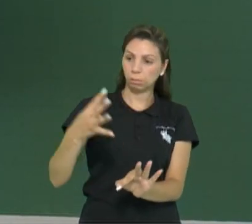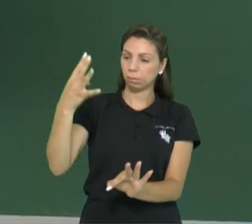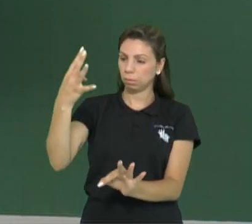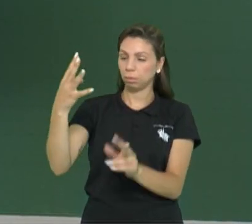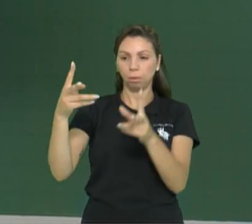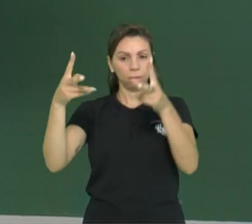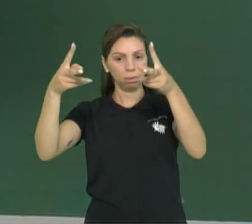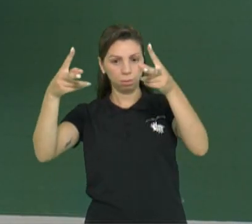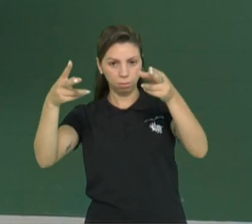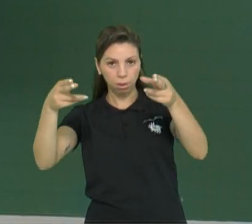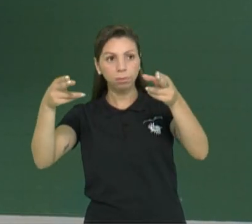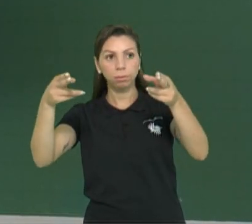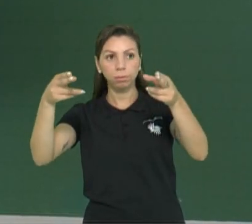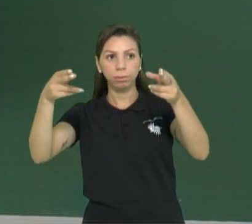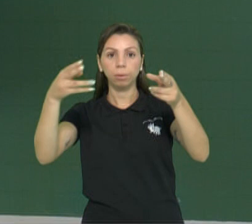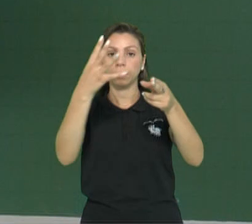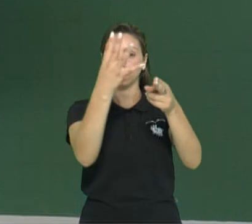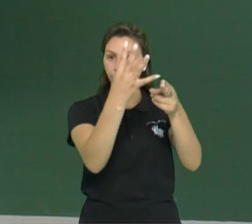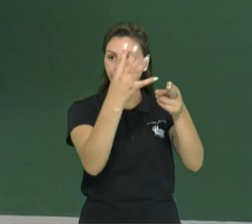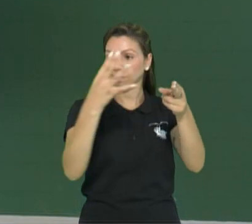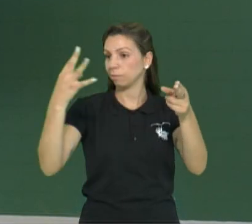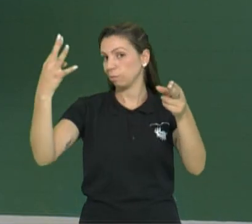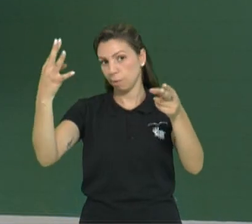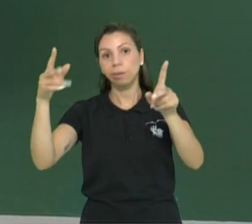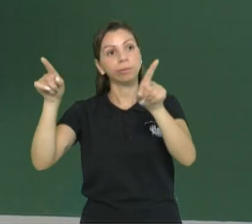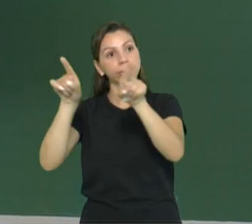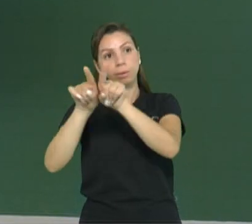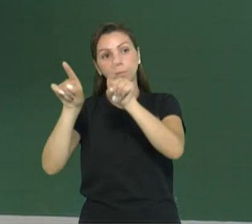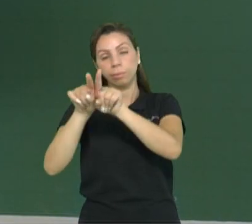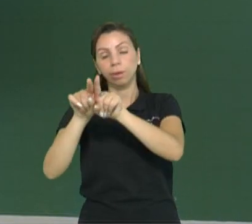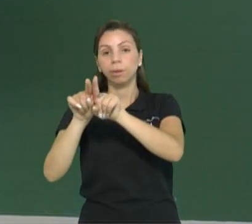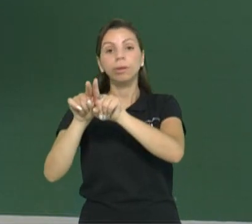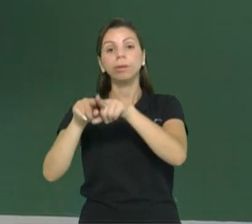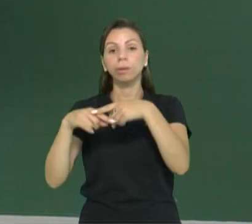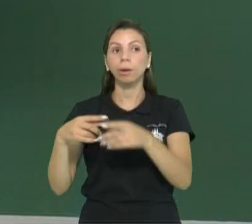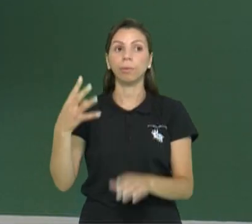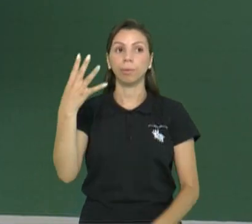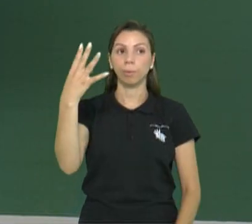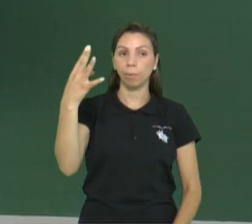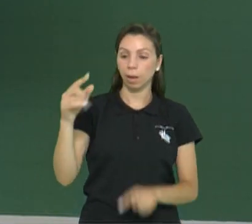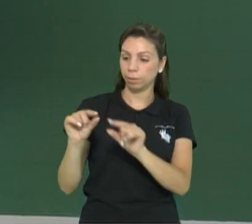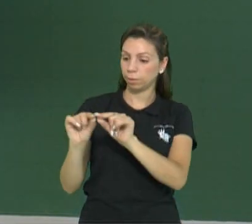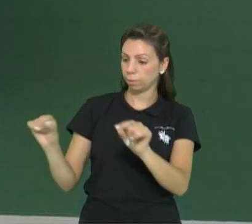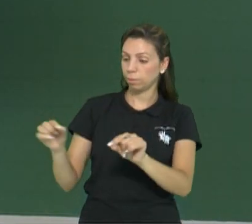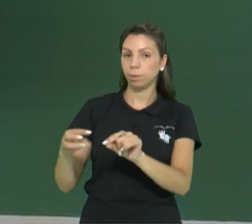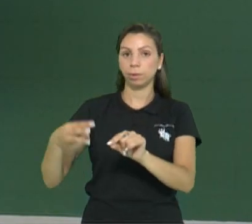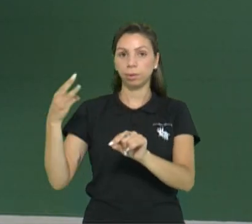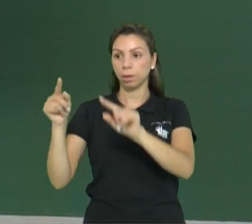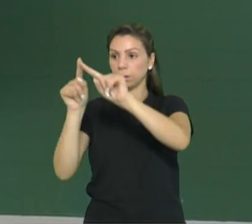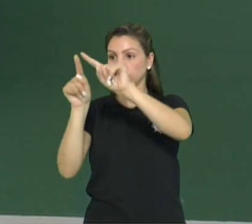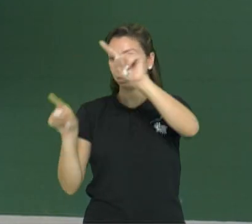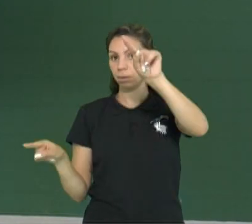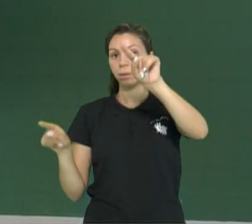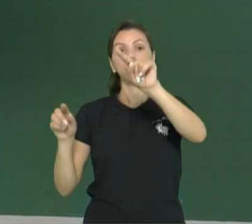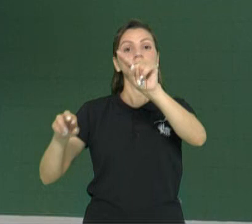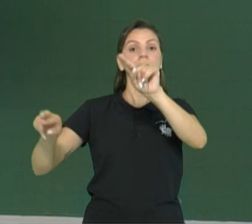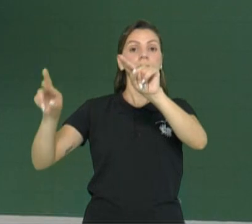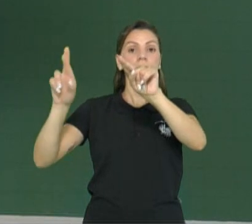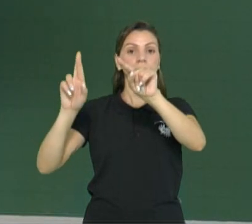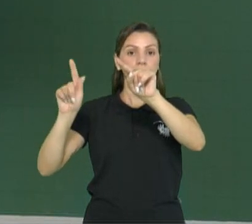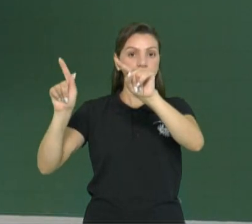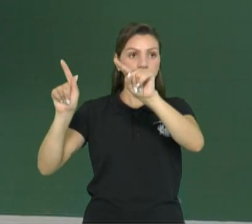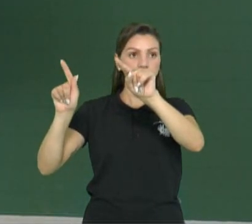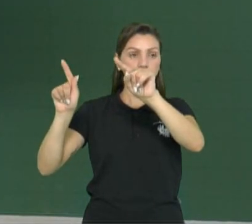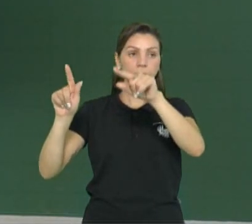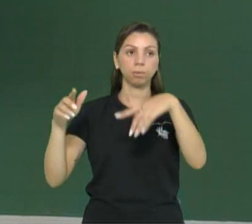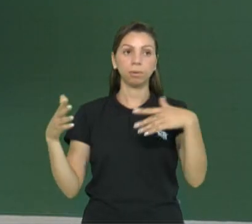elas são iguais. Aqui vale 4. Ficamos 4, 3 e a geratriz. Alguém vai dizer, professor, mas não está resolvido